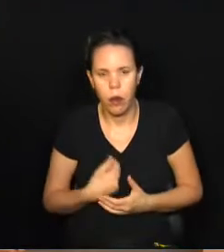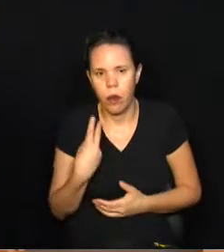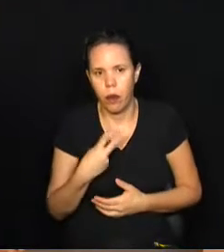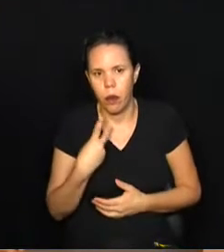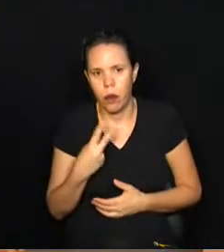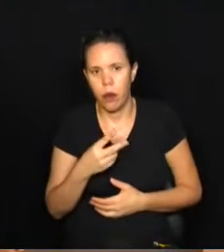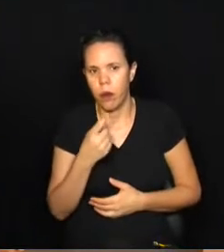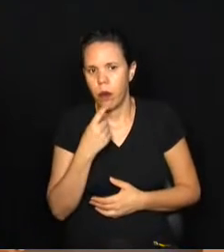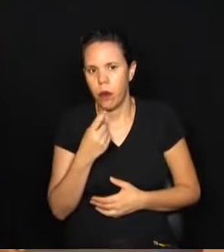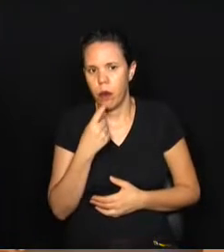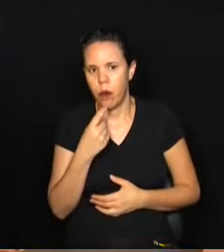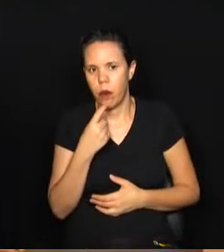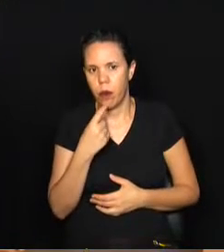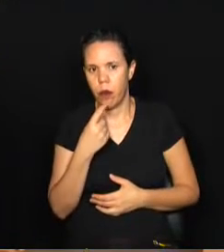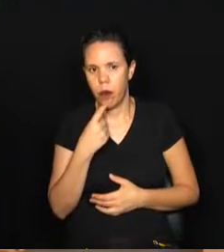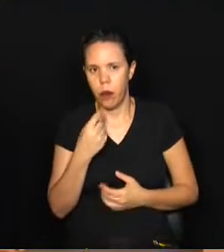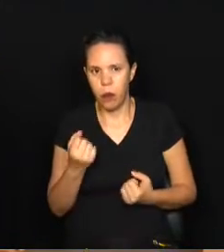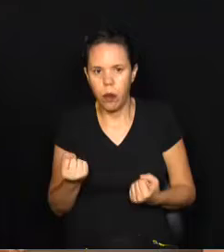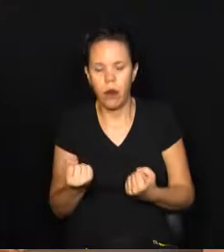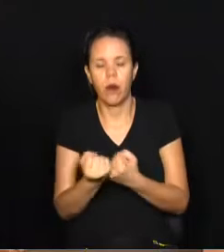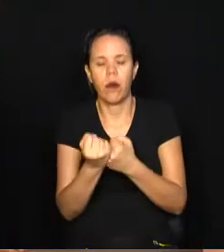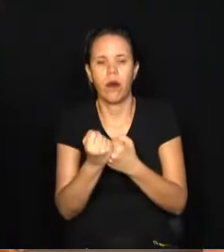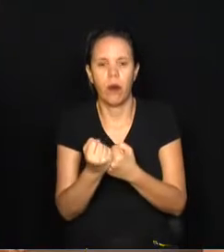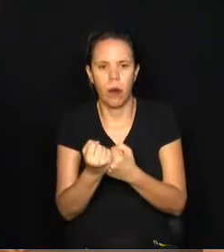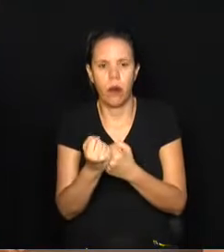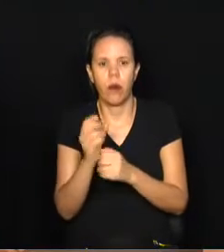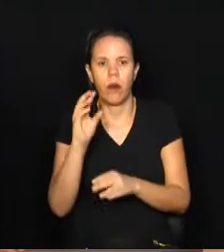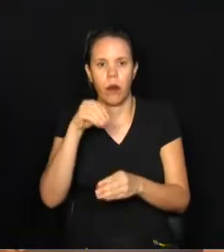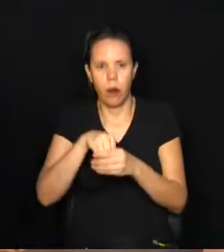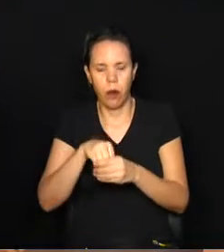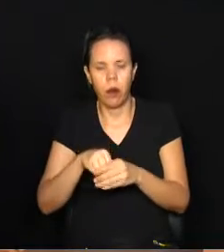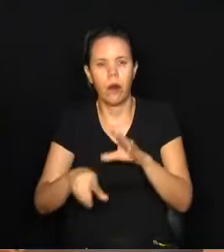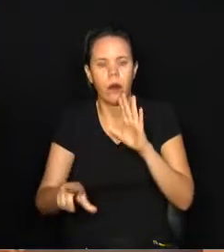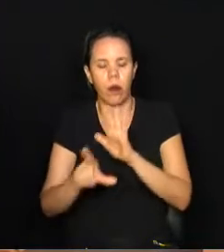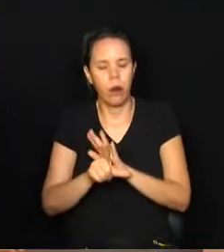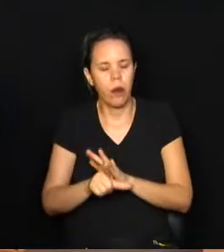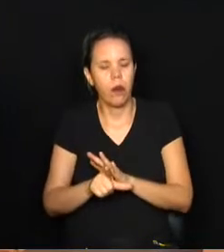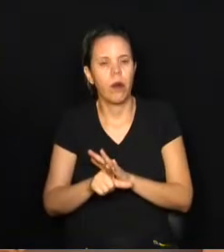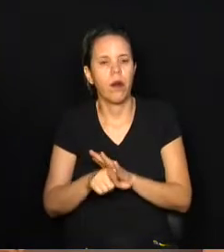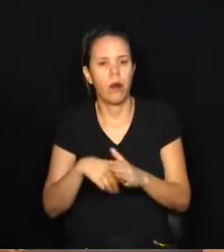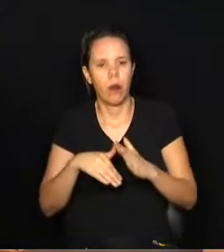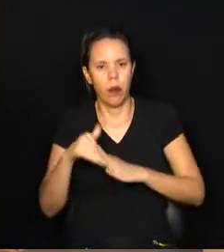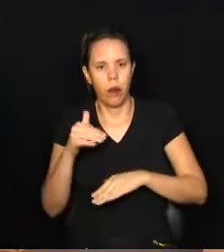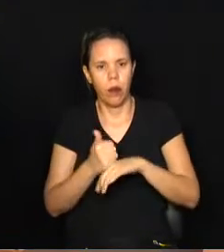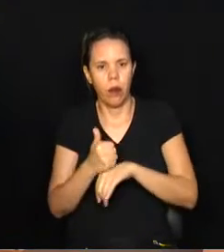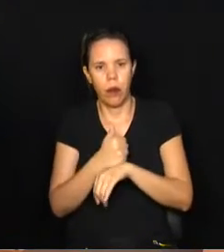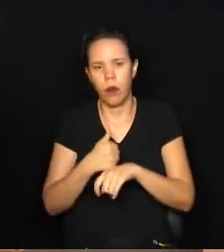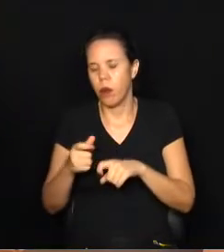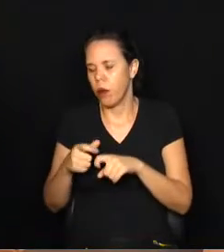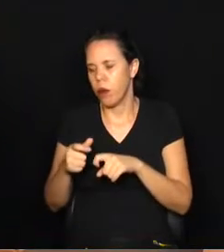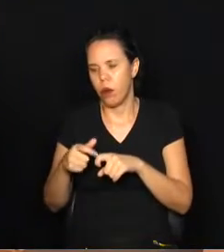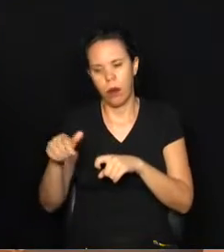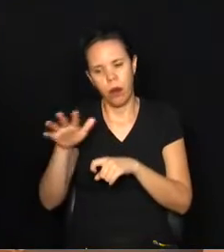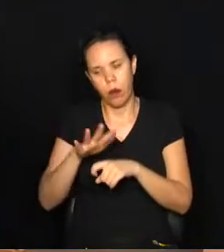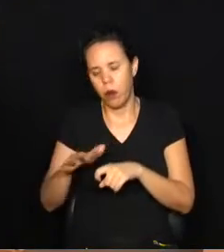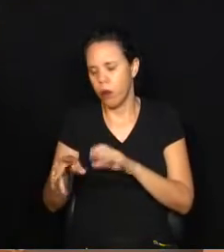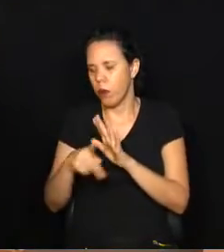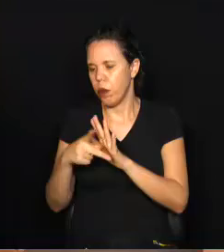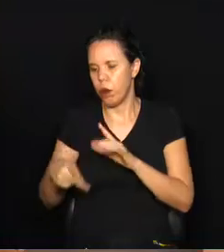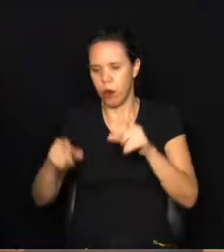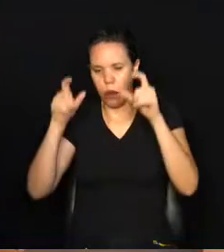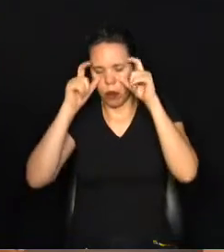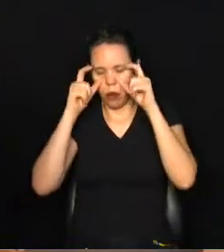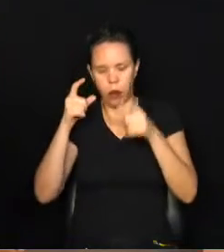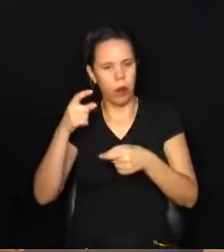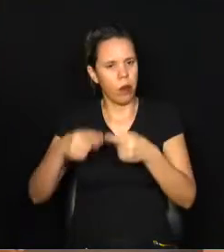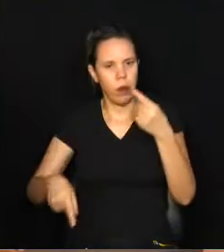de Campinas dá aval jurídico aos profissionais, porém a classe médica não deixa, também de forma jurídica. Isso é